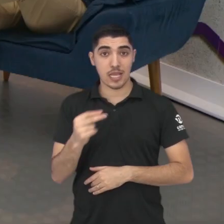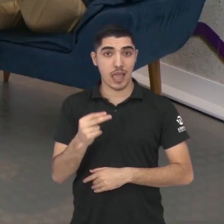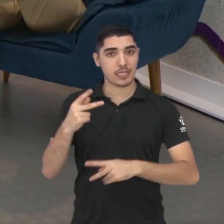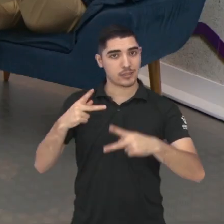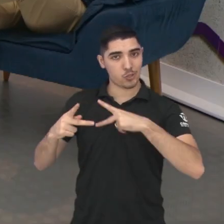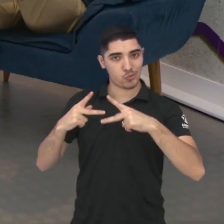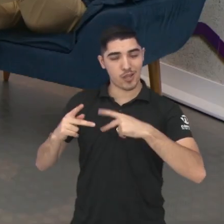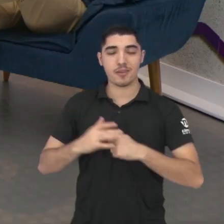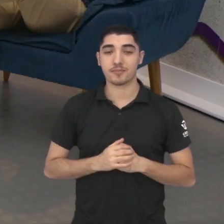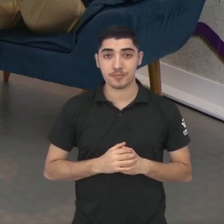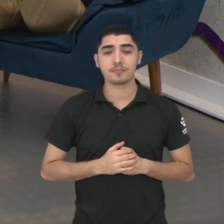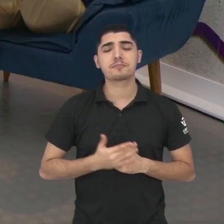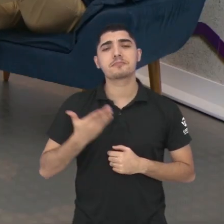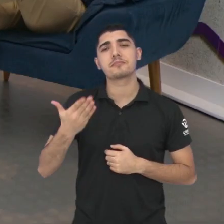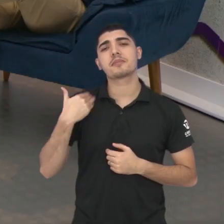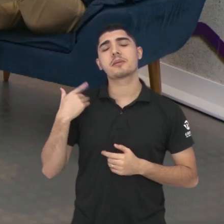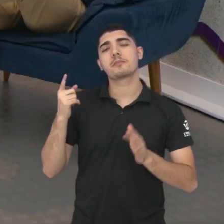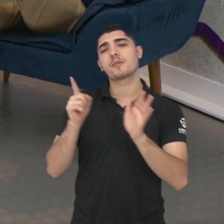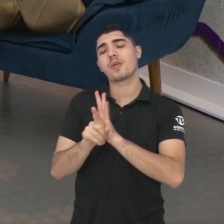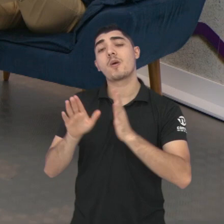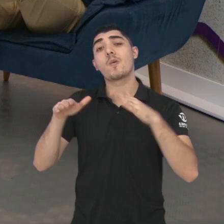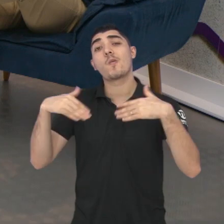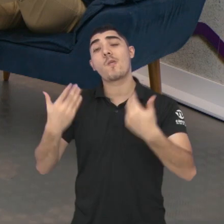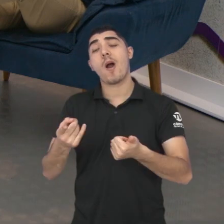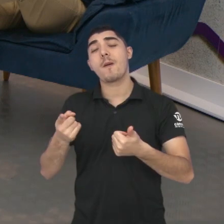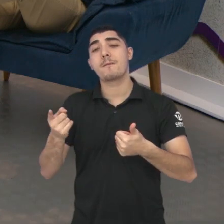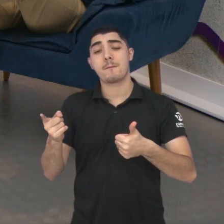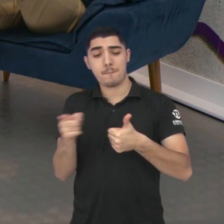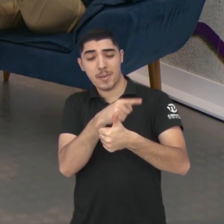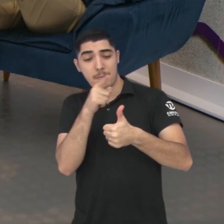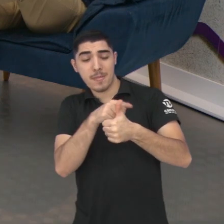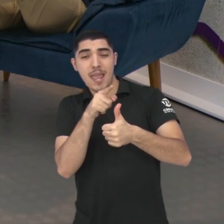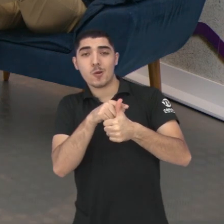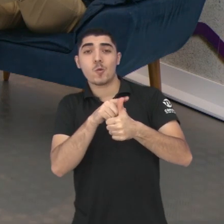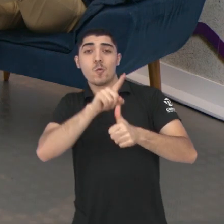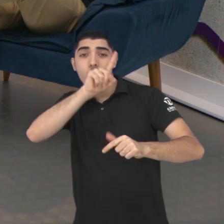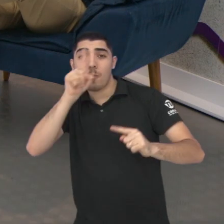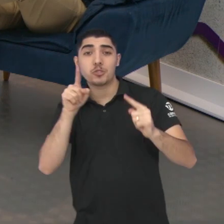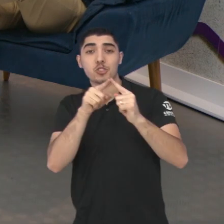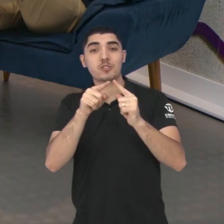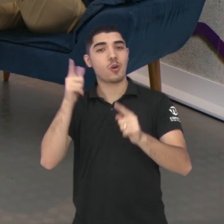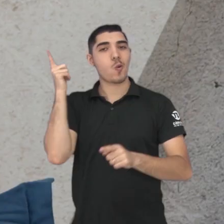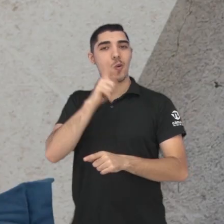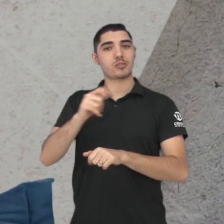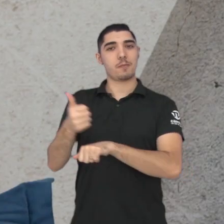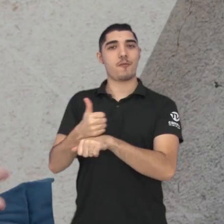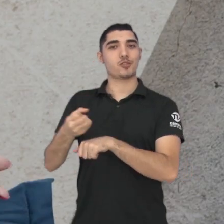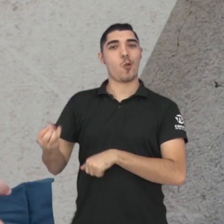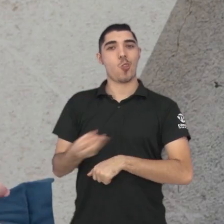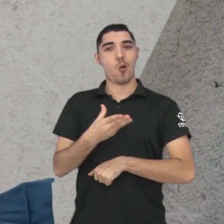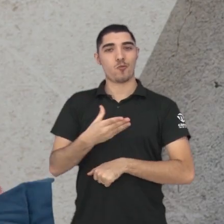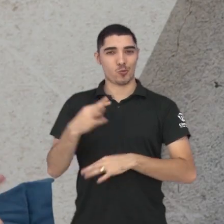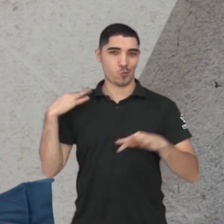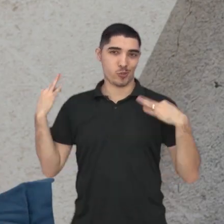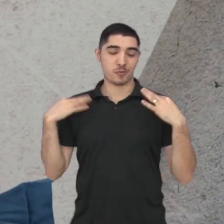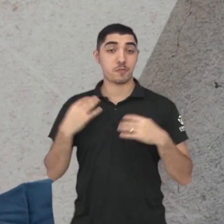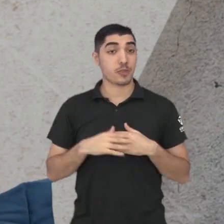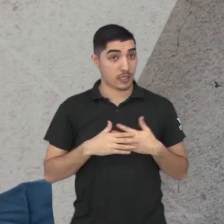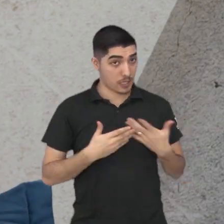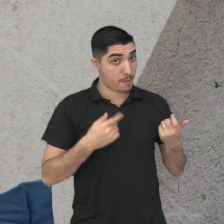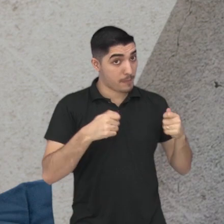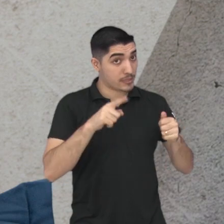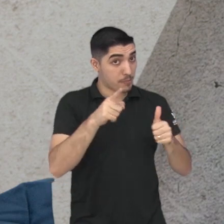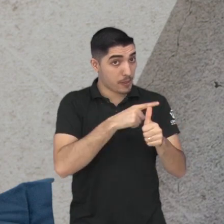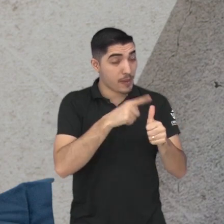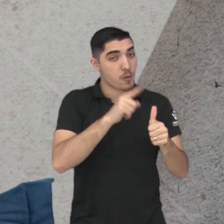E Débora, qual é o primeiro passo para o ser um profissional do turismo? Então, analisa o seu perfil, né? Então,